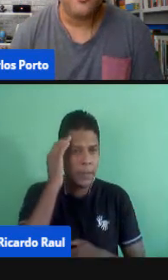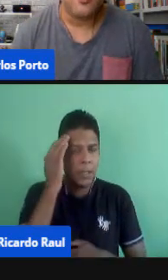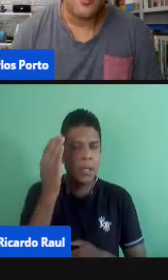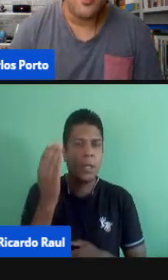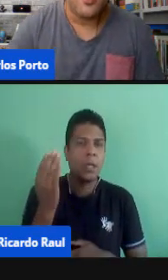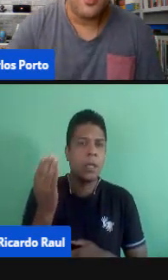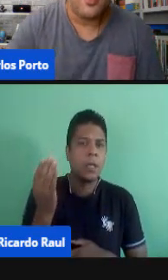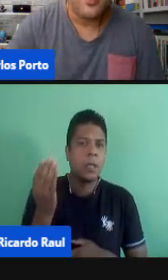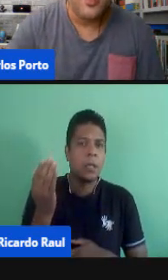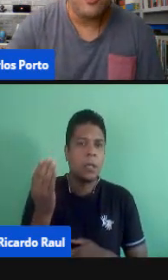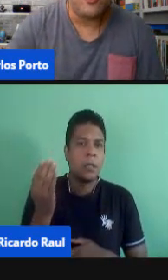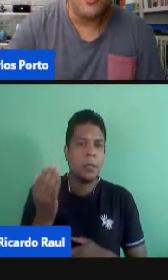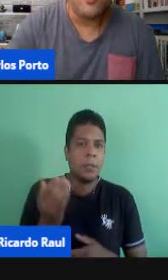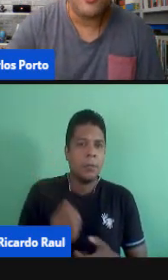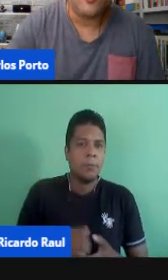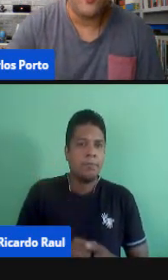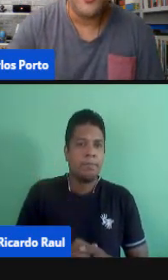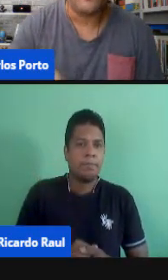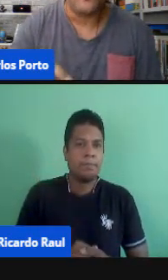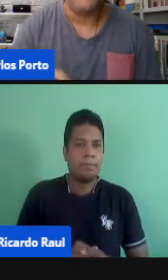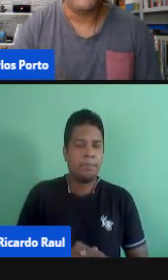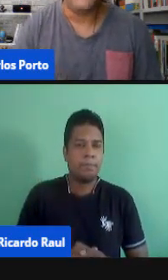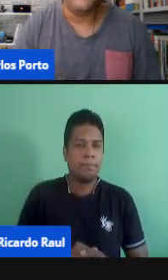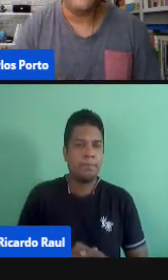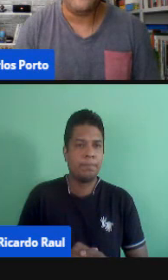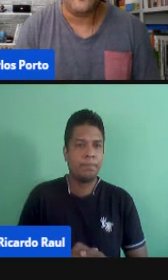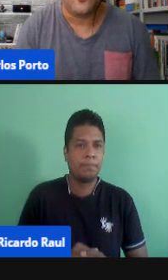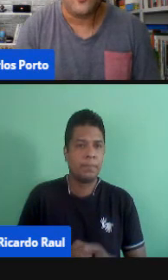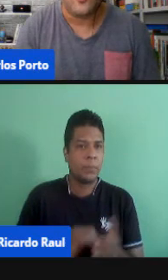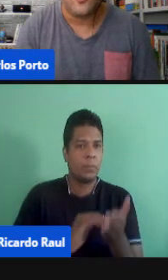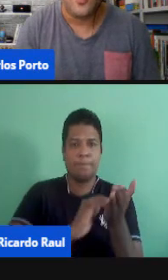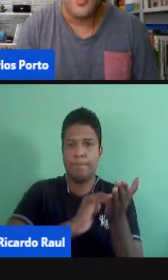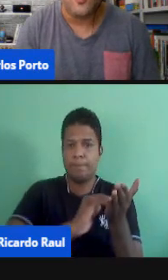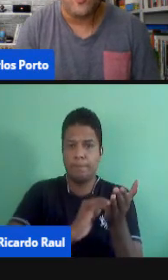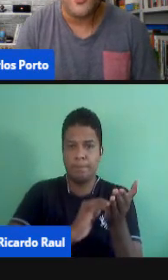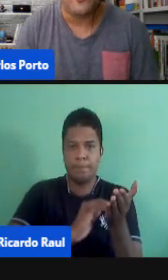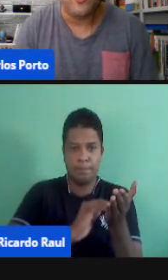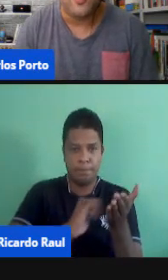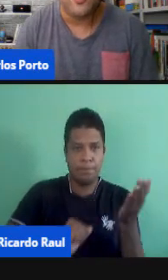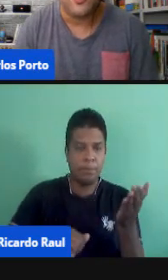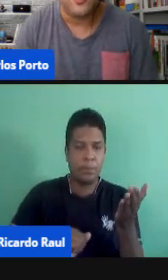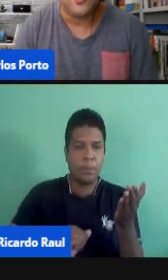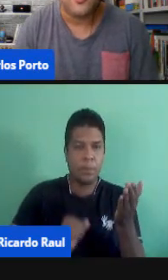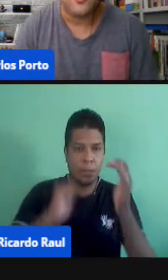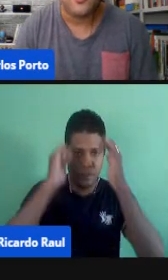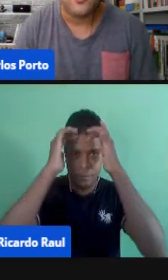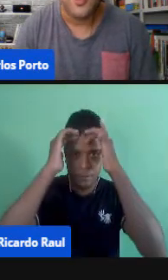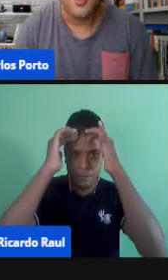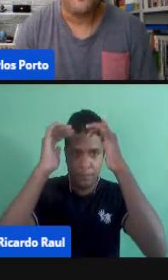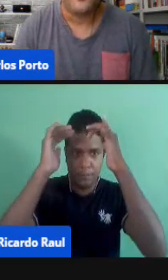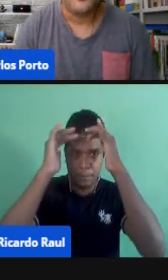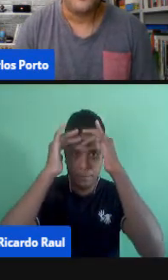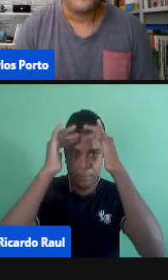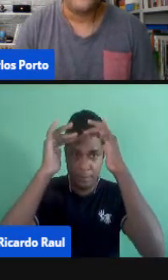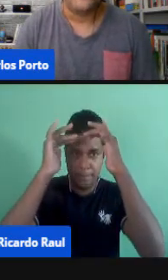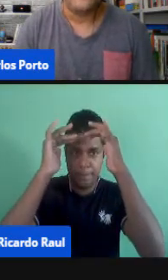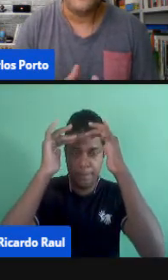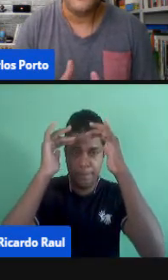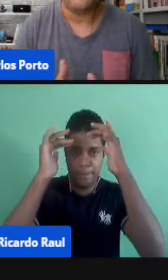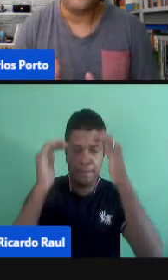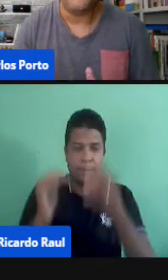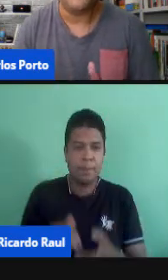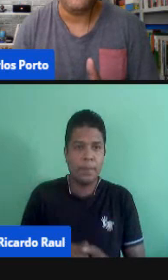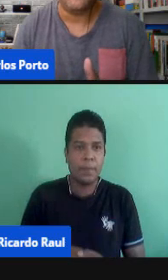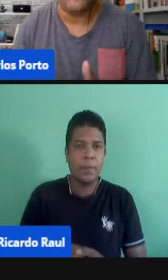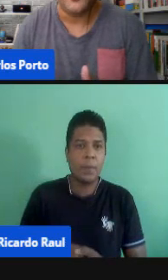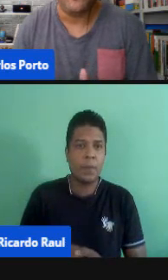que isso não exclui as competências cognitivas, né? Que